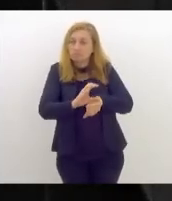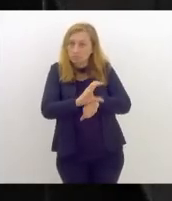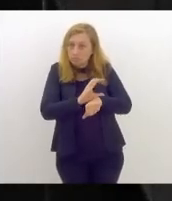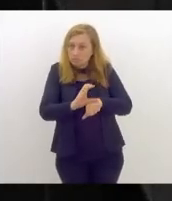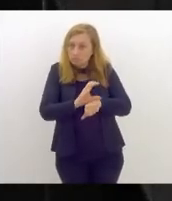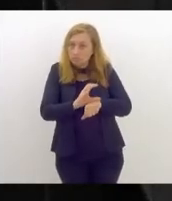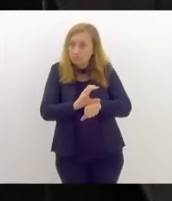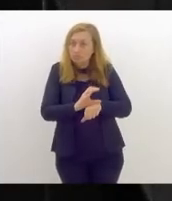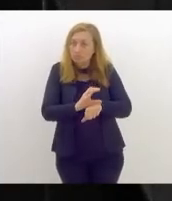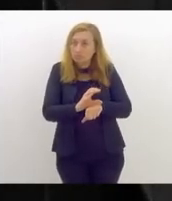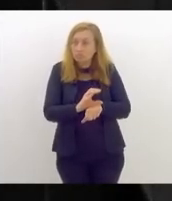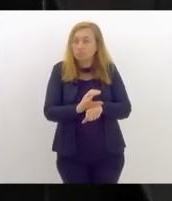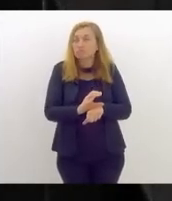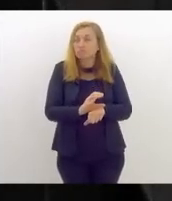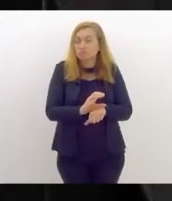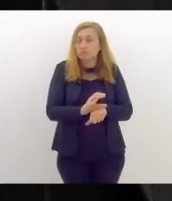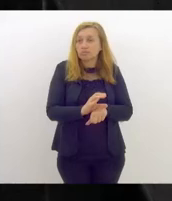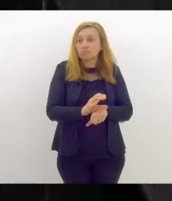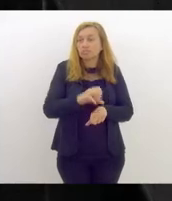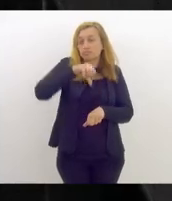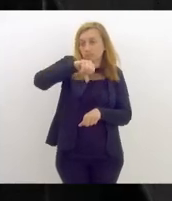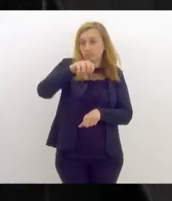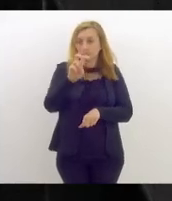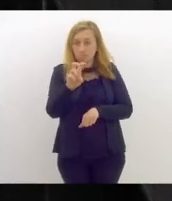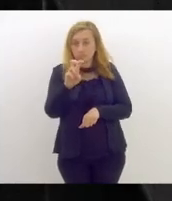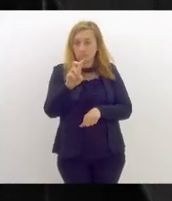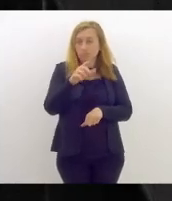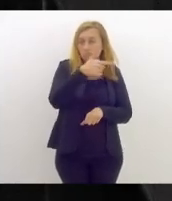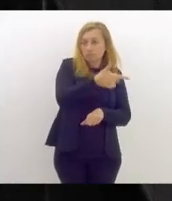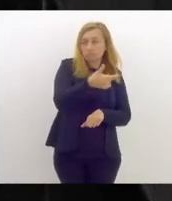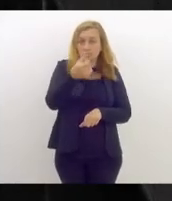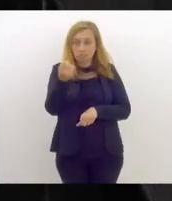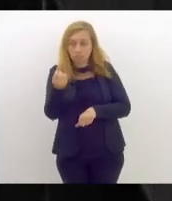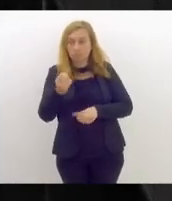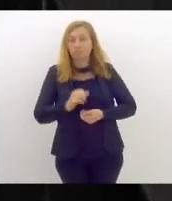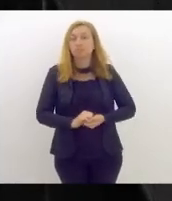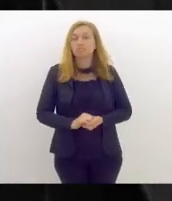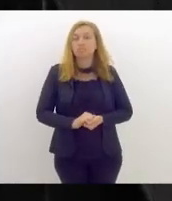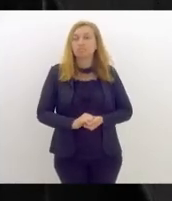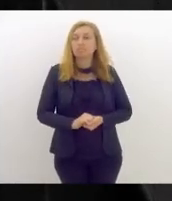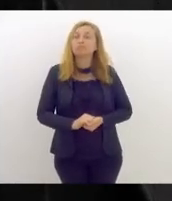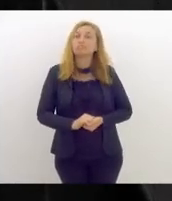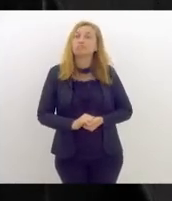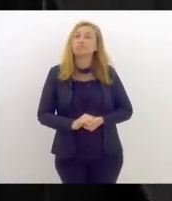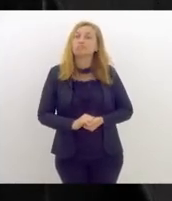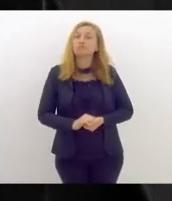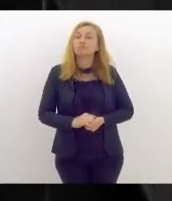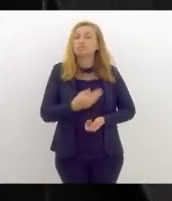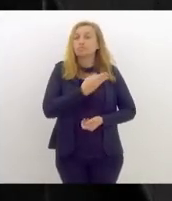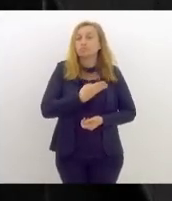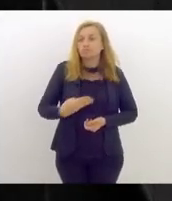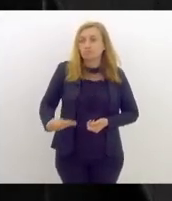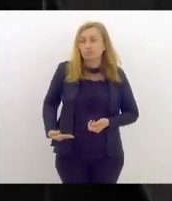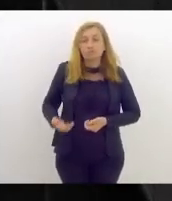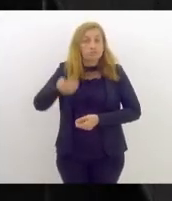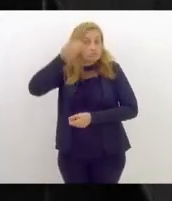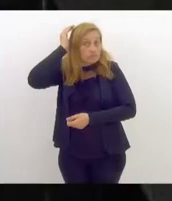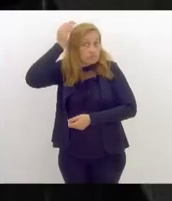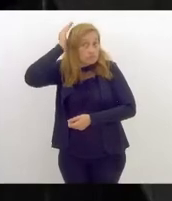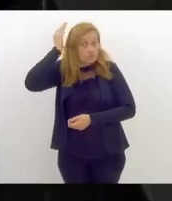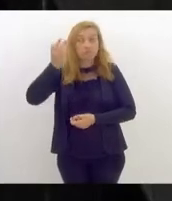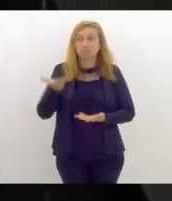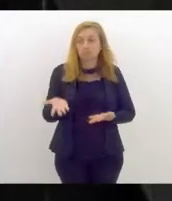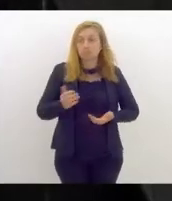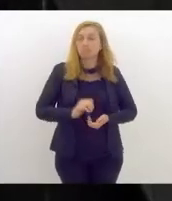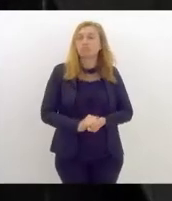da Constituição Federal que a emenda constitucional 95 de 2016 E no entanto no governo temer que por essa por essa